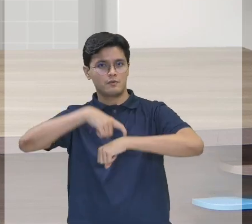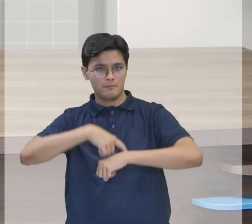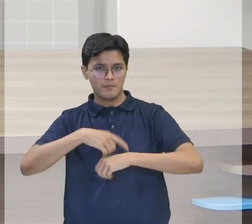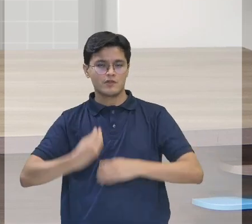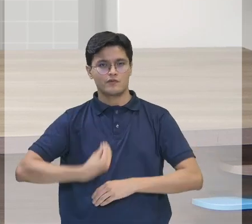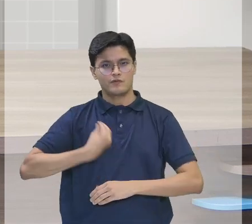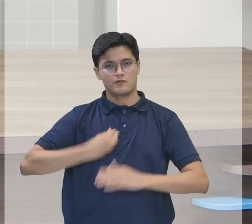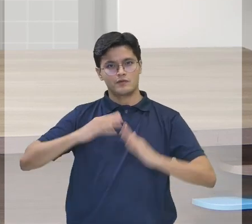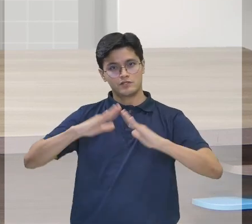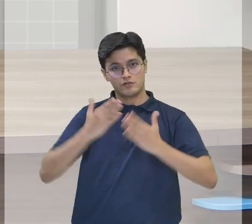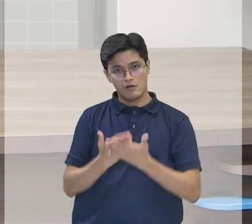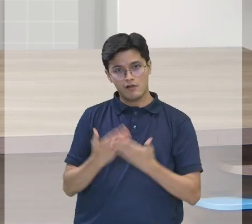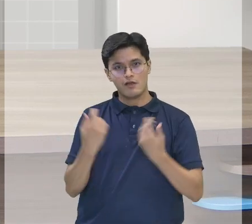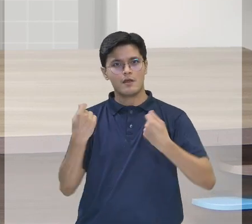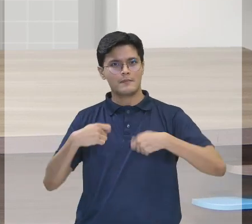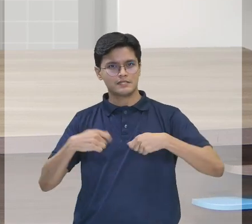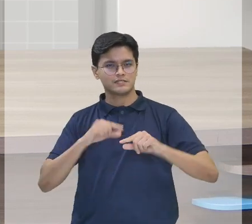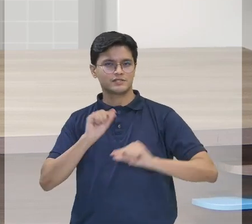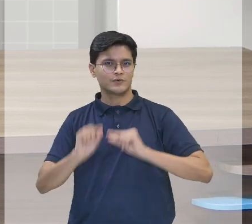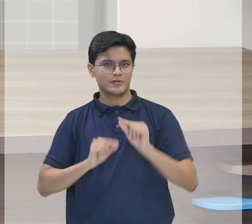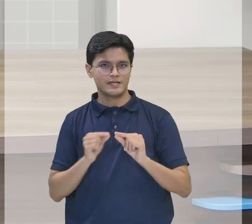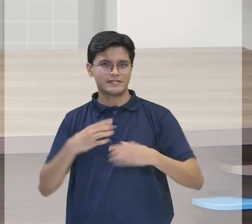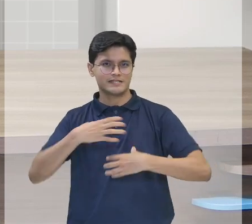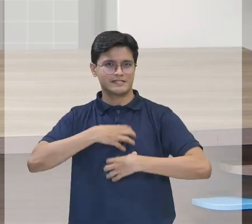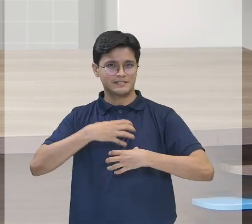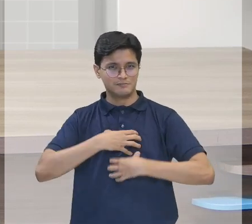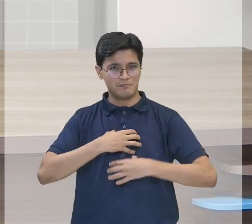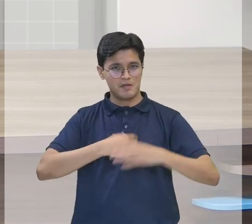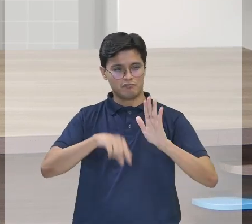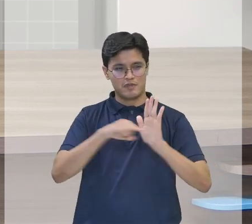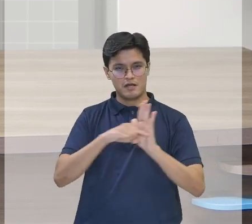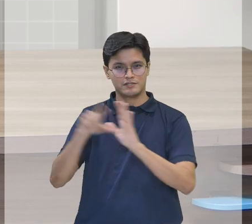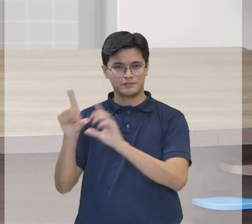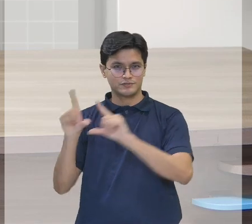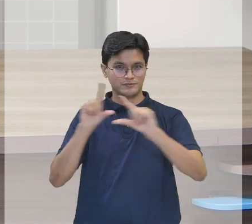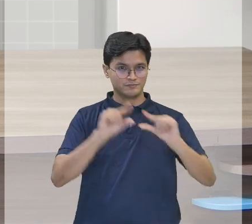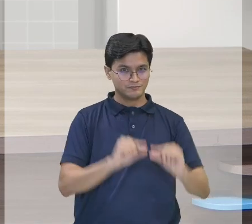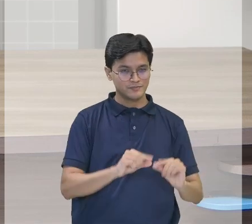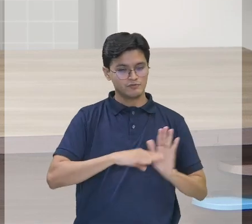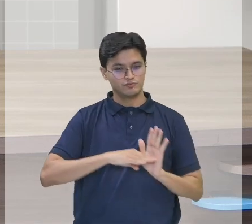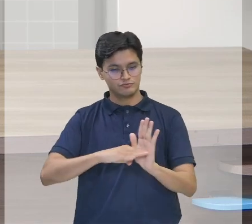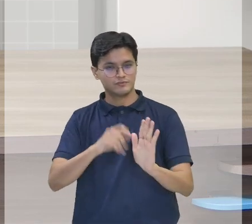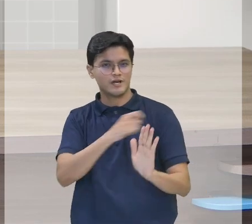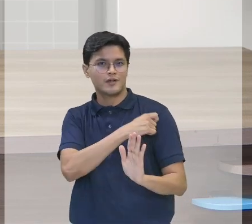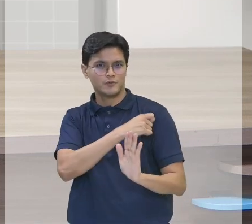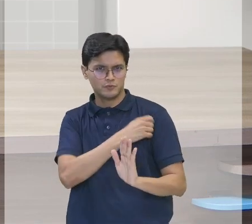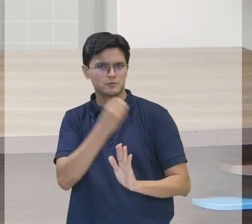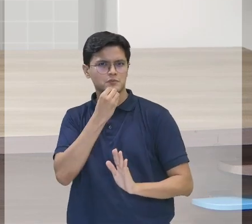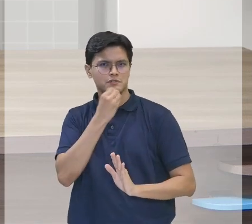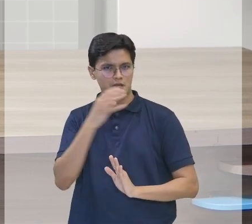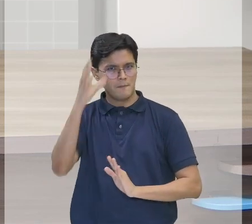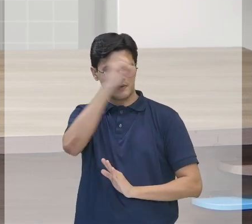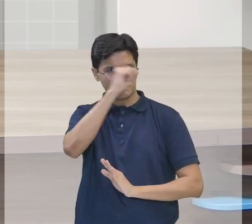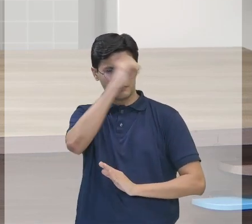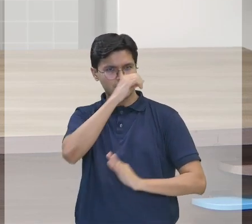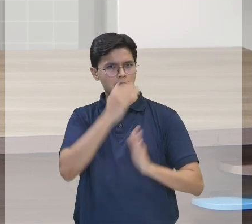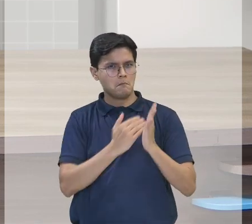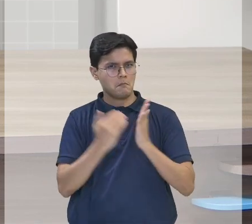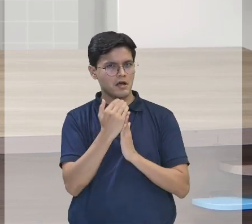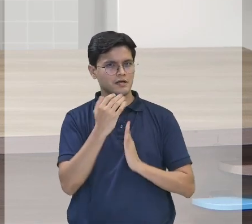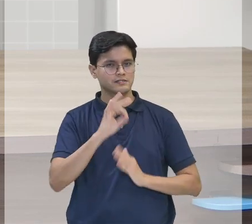esses sentimentos, né, para que os nossos estudantes possam ser oportunizados a aprender. Então, diferente do